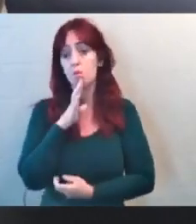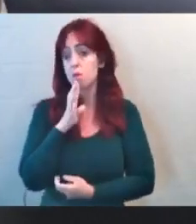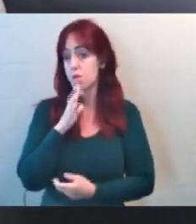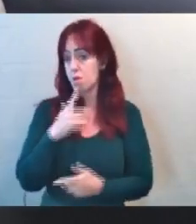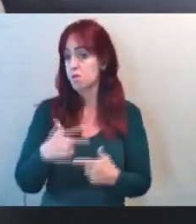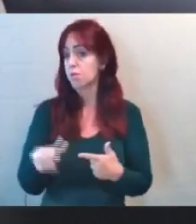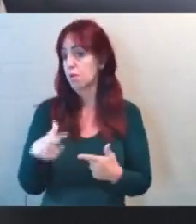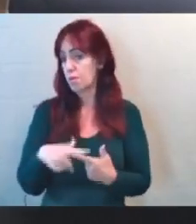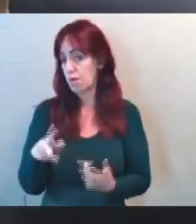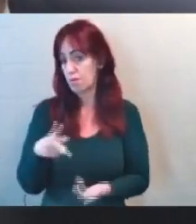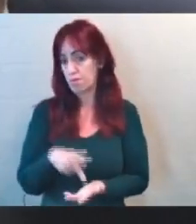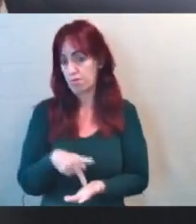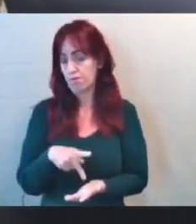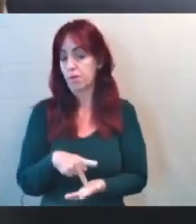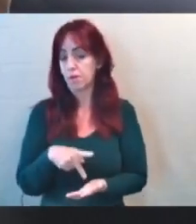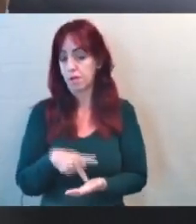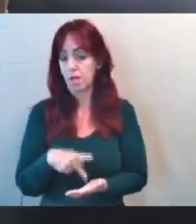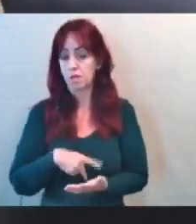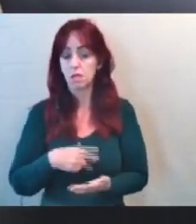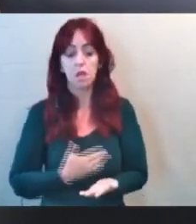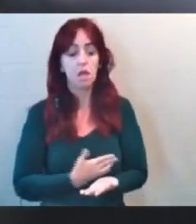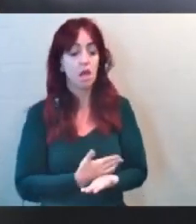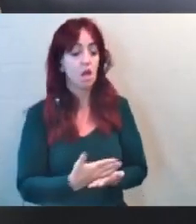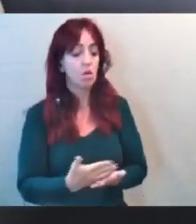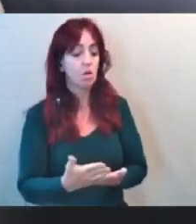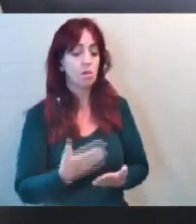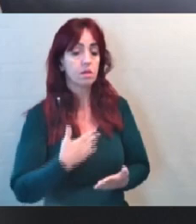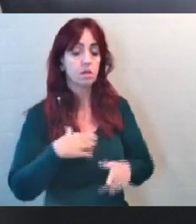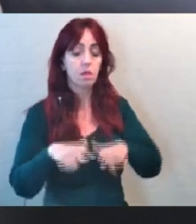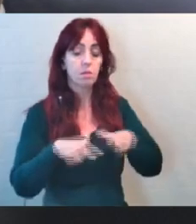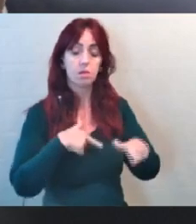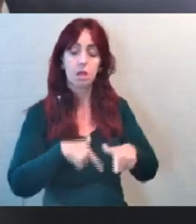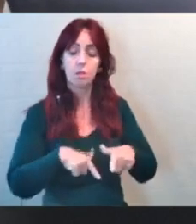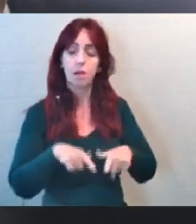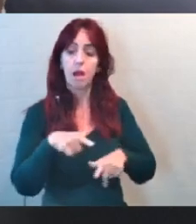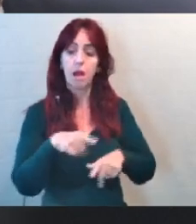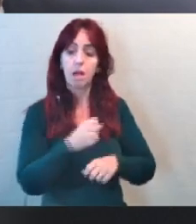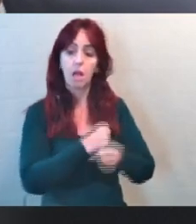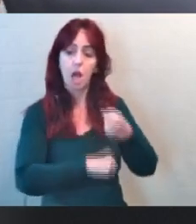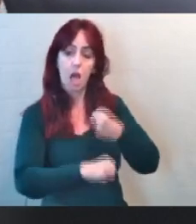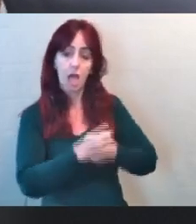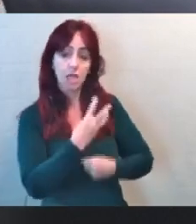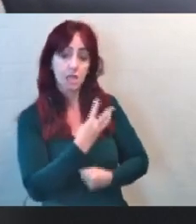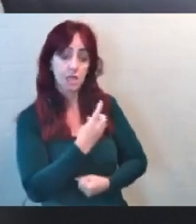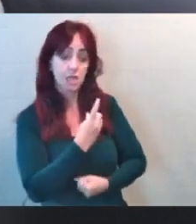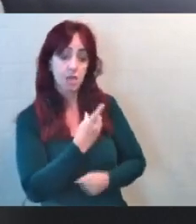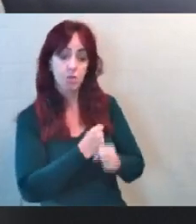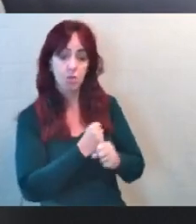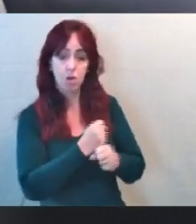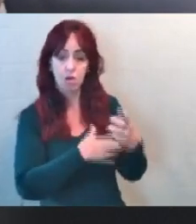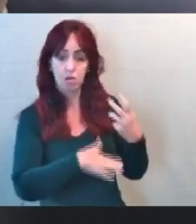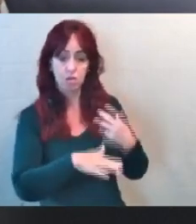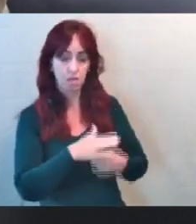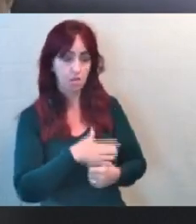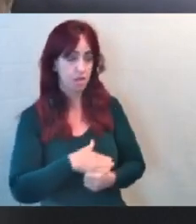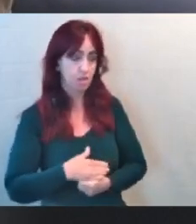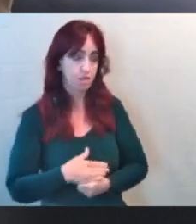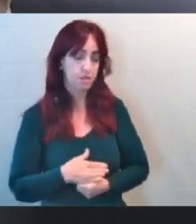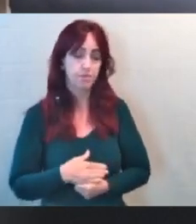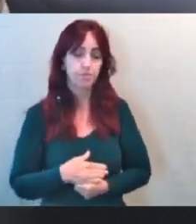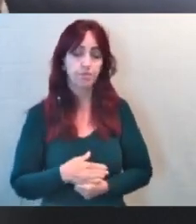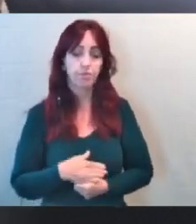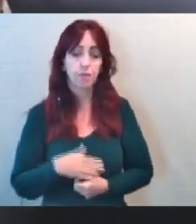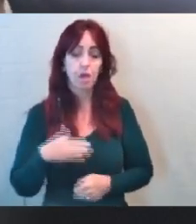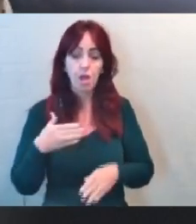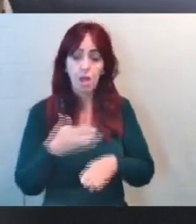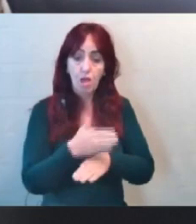o problema. Eu comecei a minha carreira nesta cidade há 31 anos atrás como estagiário da Megatrans. Eu fui